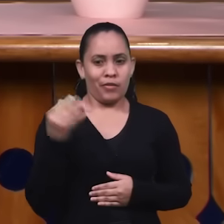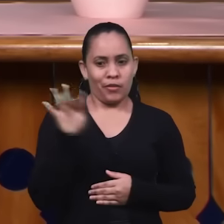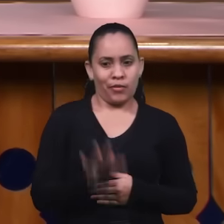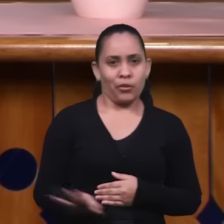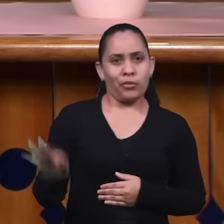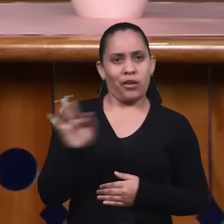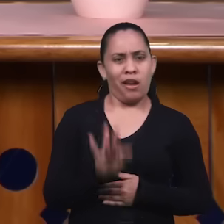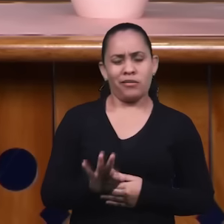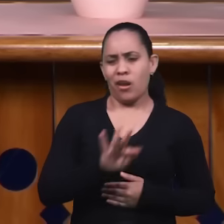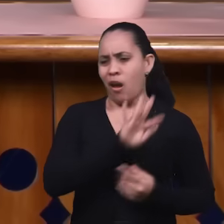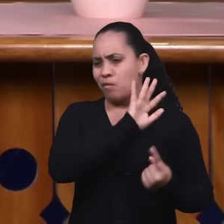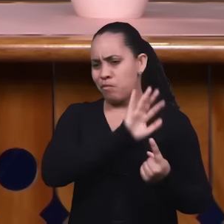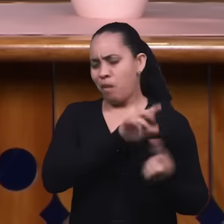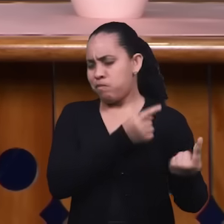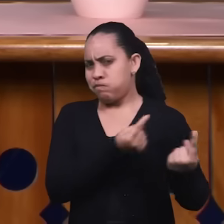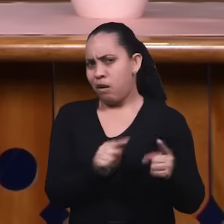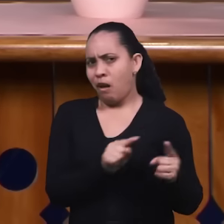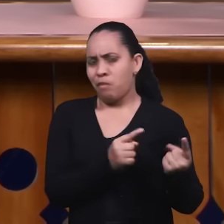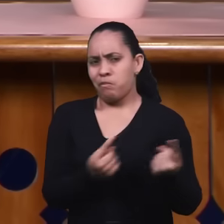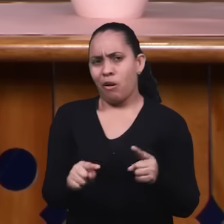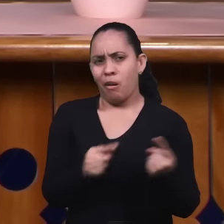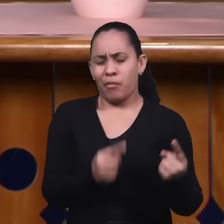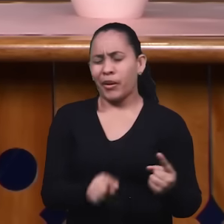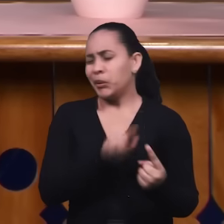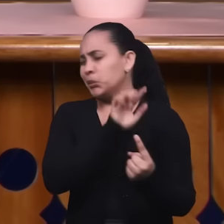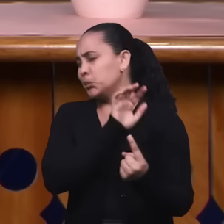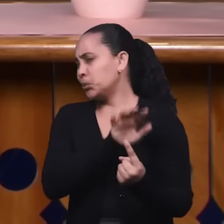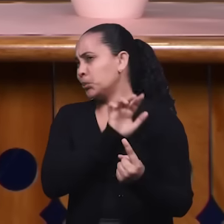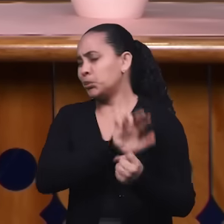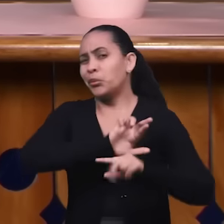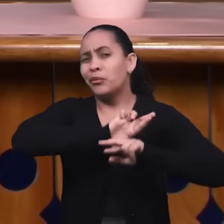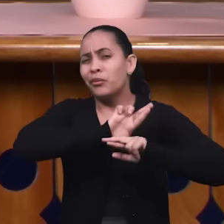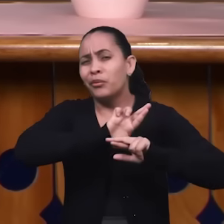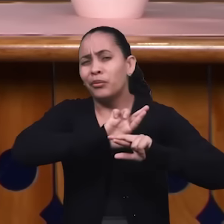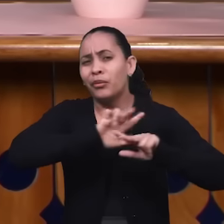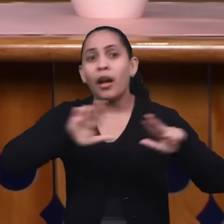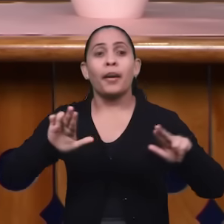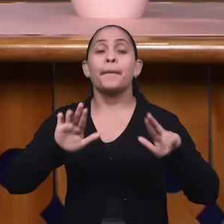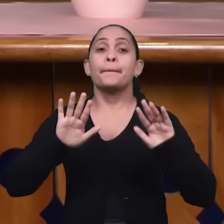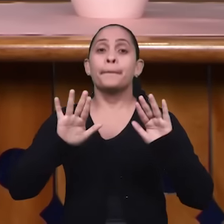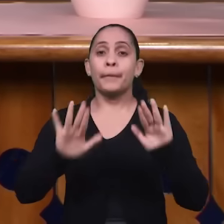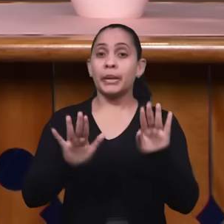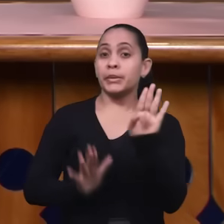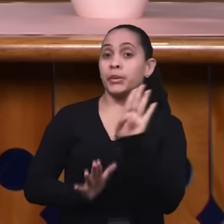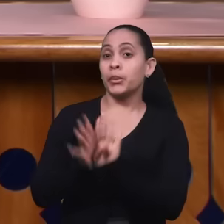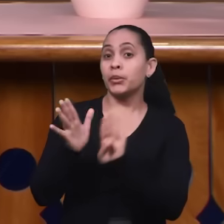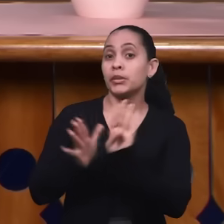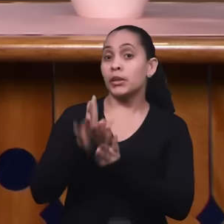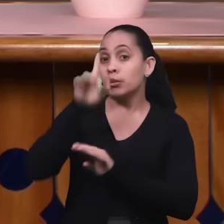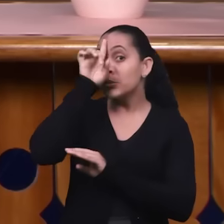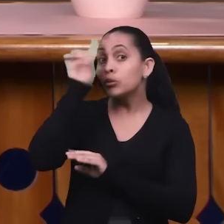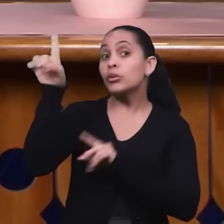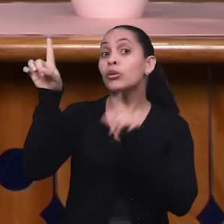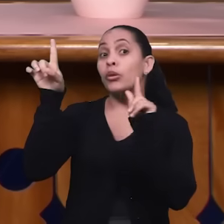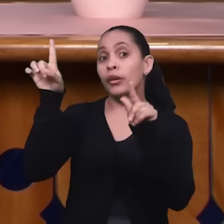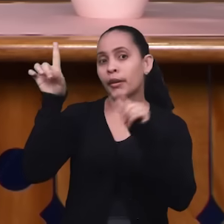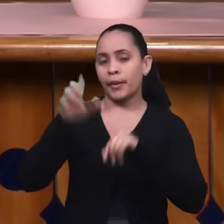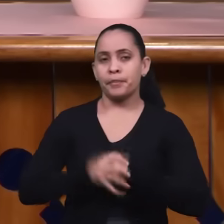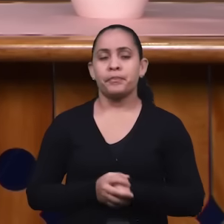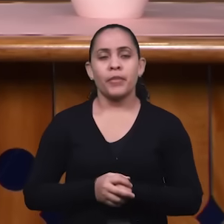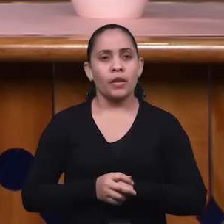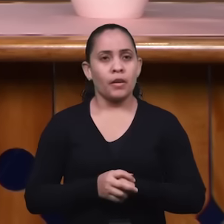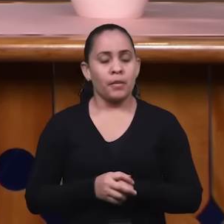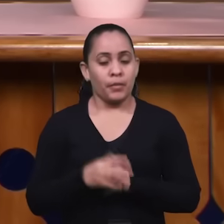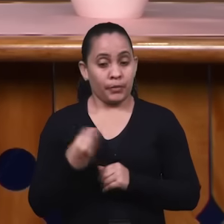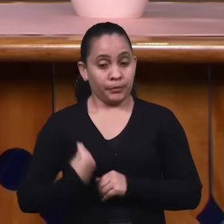muitas perseguições às vezes, muitas influências às vezes, mas a orientação do Senhor e o conselho do Senhor para a vida